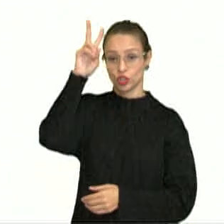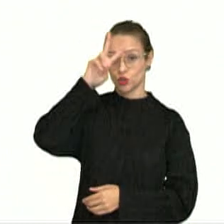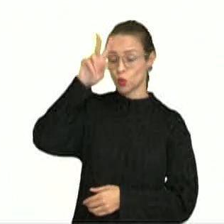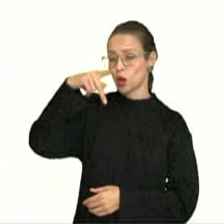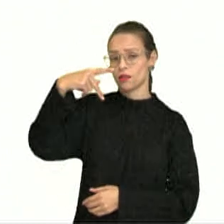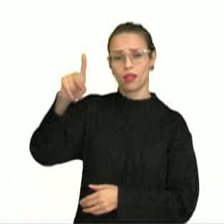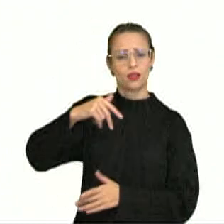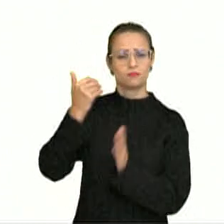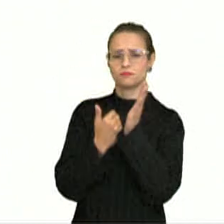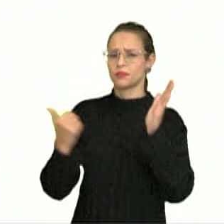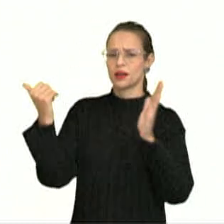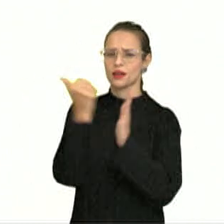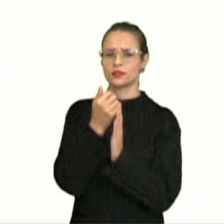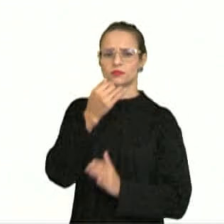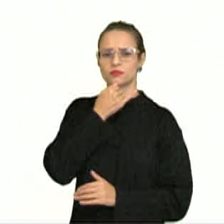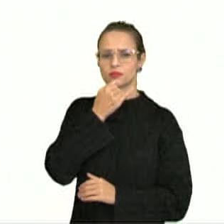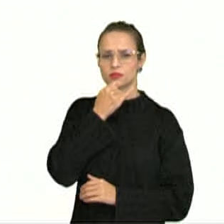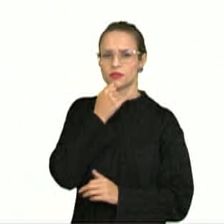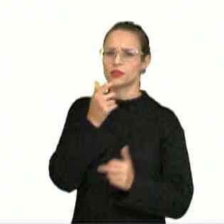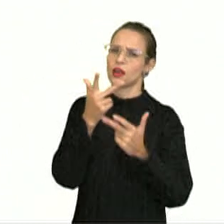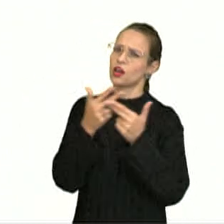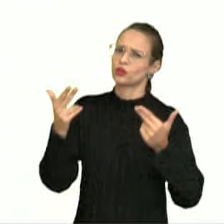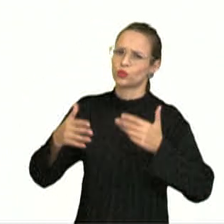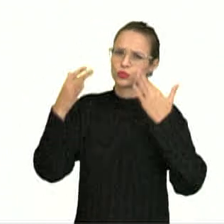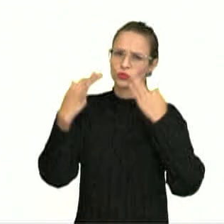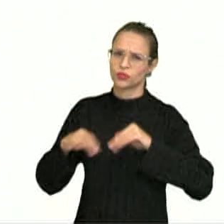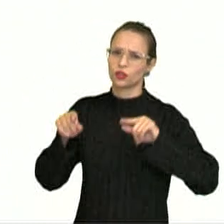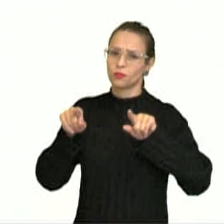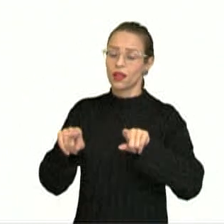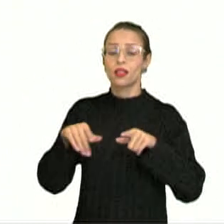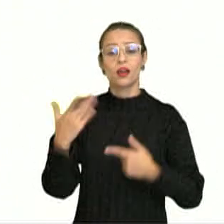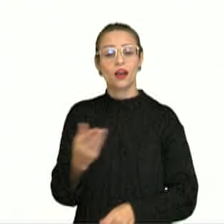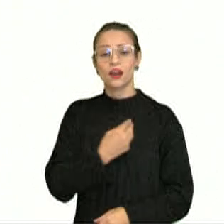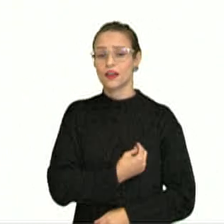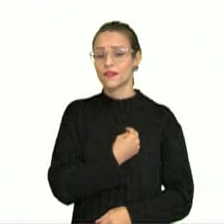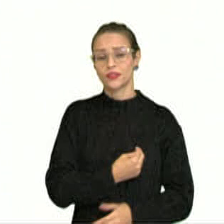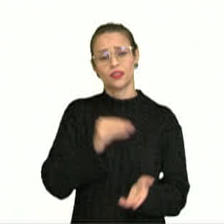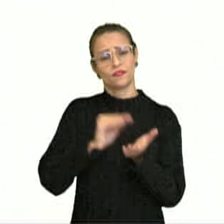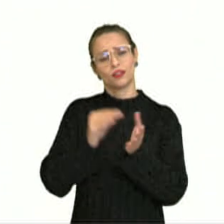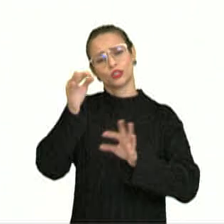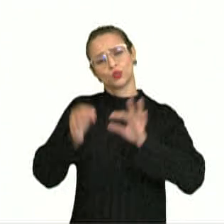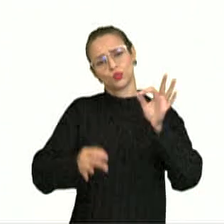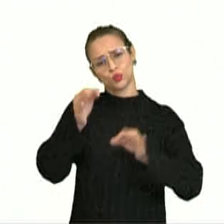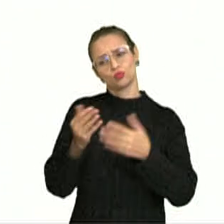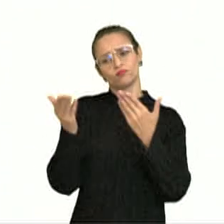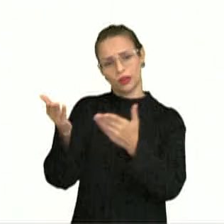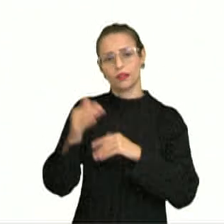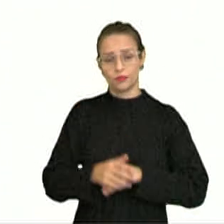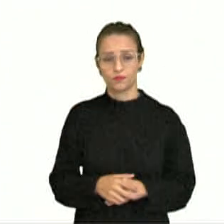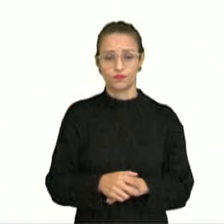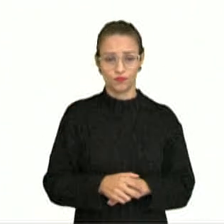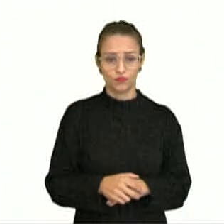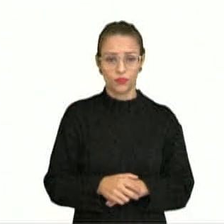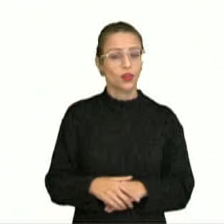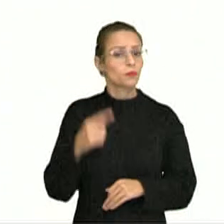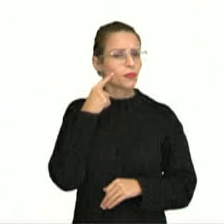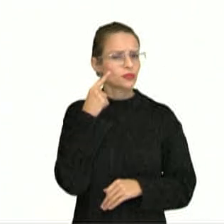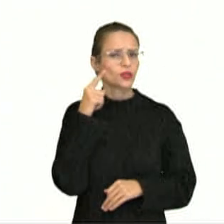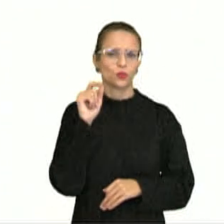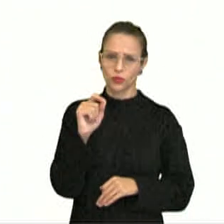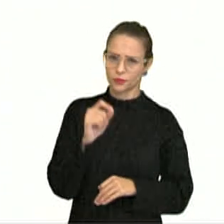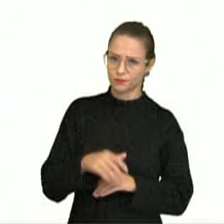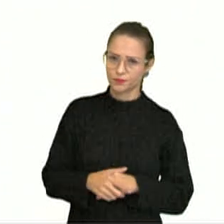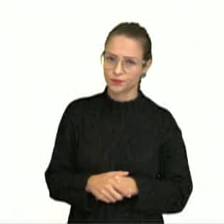mais triste, dizendo que as coisas nunca dão certo para ela ou que a vida é injusta, finaliza. Nesse caso, nós temos que pensar o